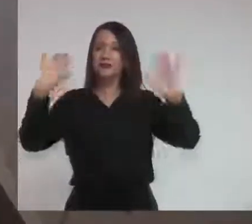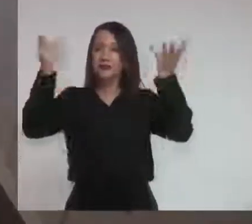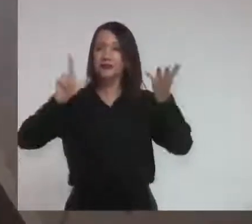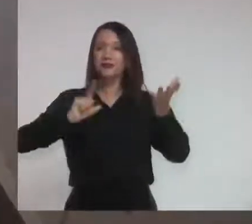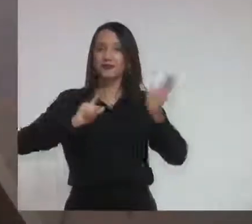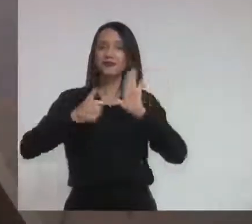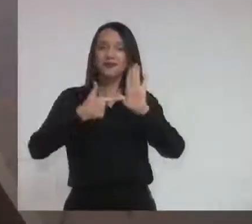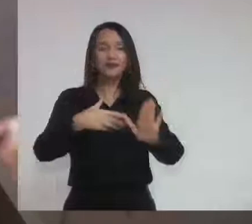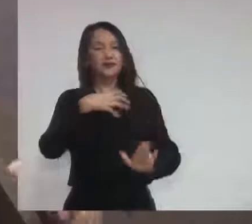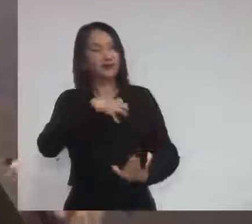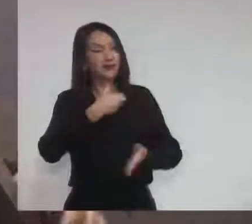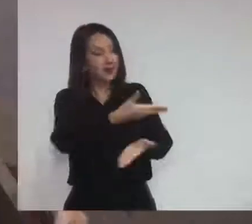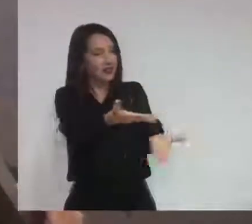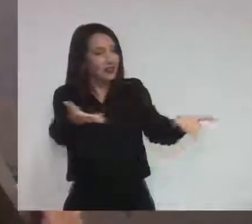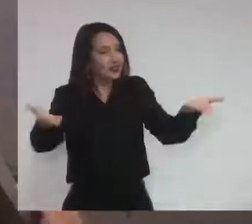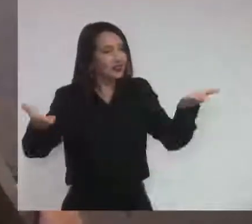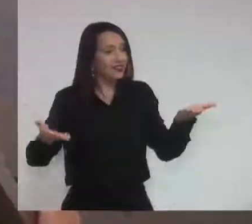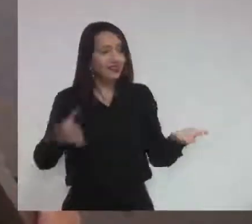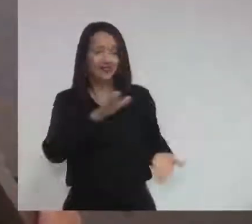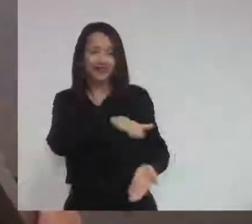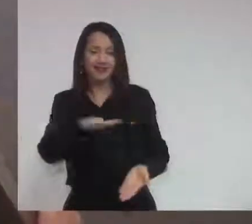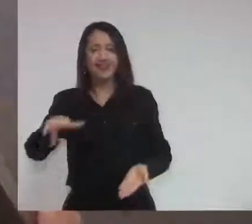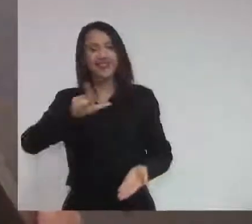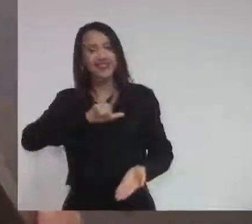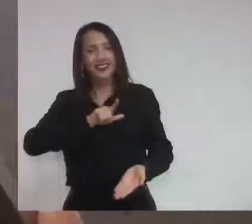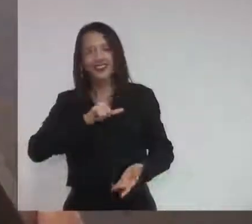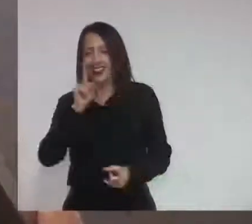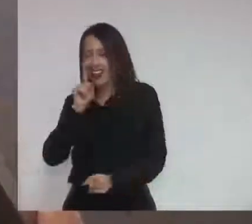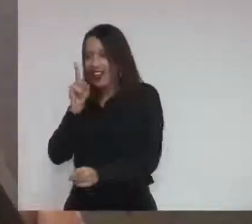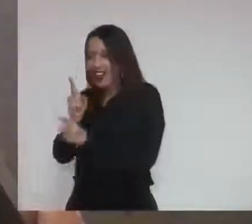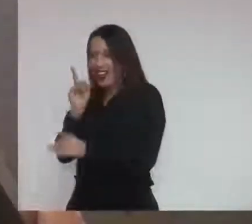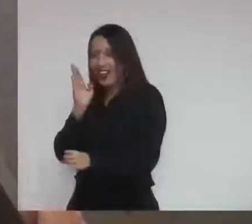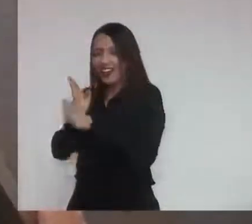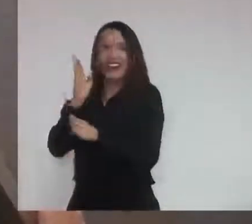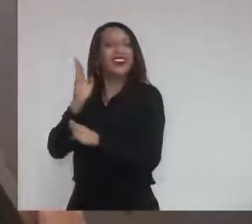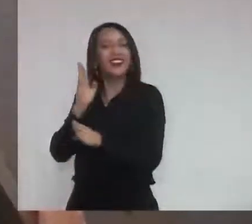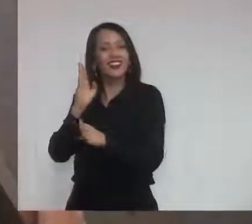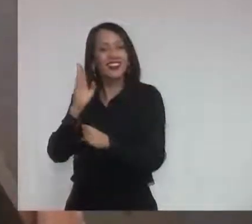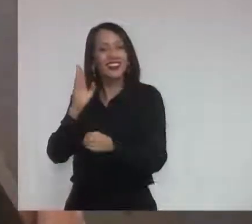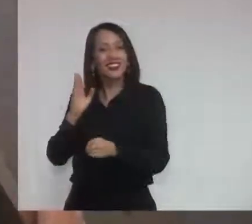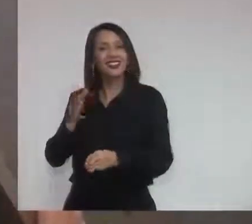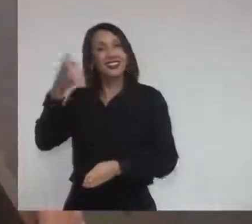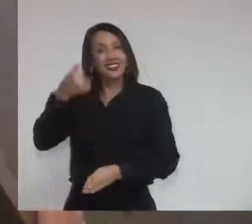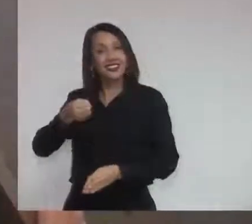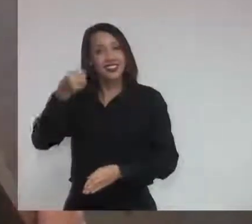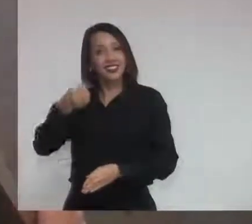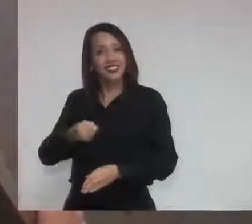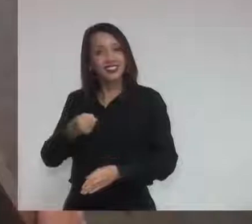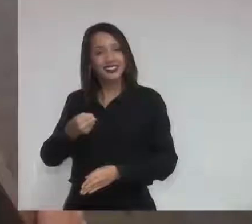de dar oportunidade para muitas crianças descobrirem que